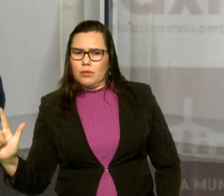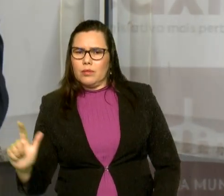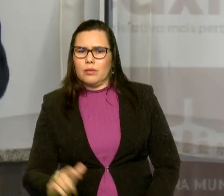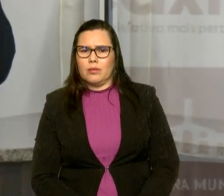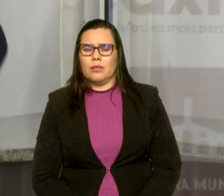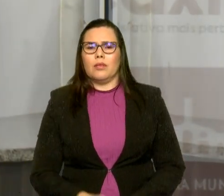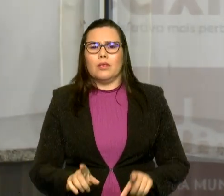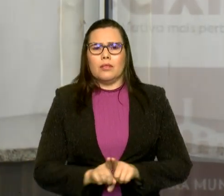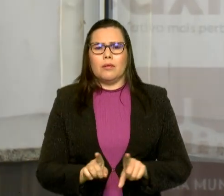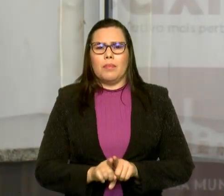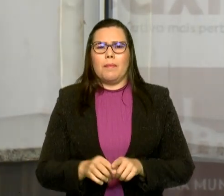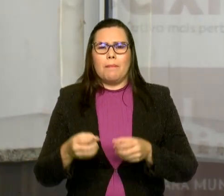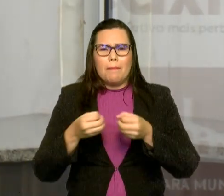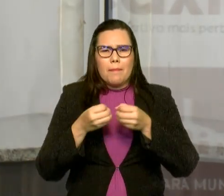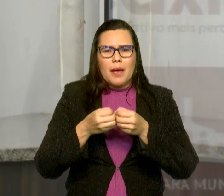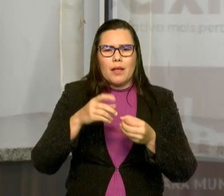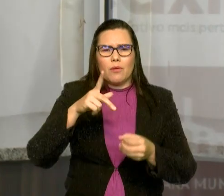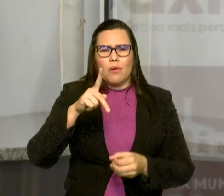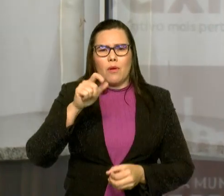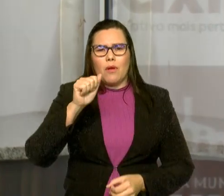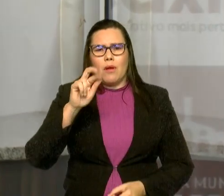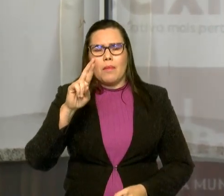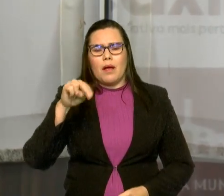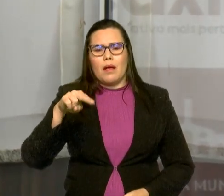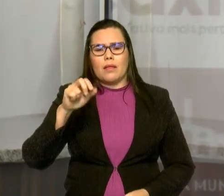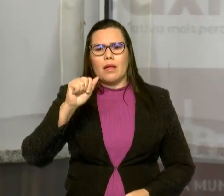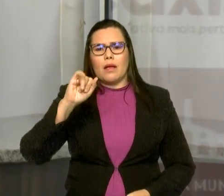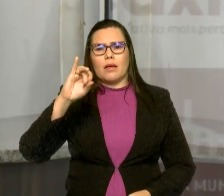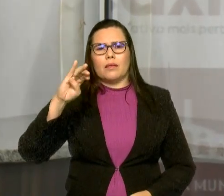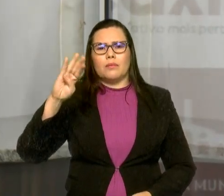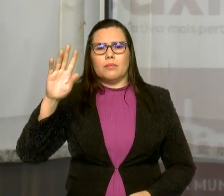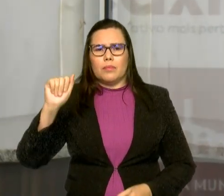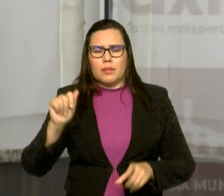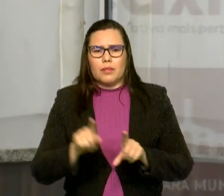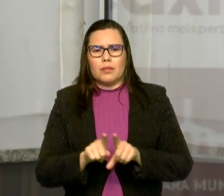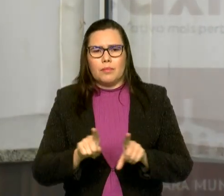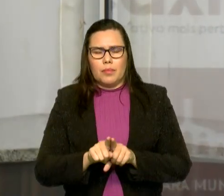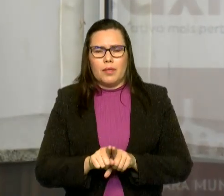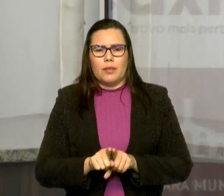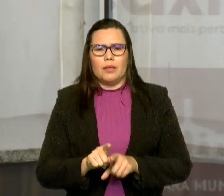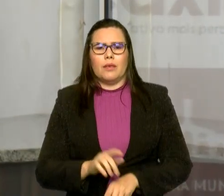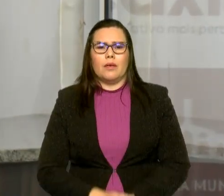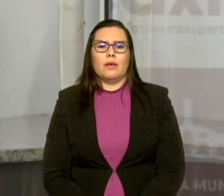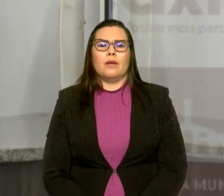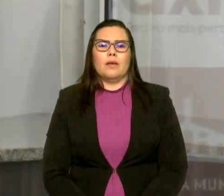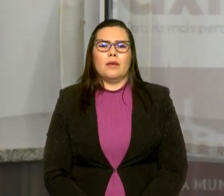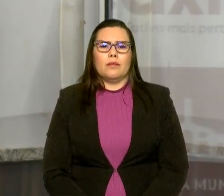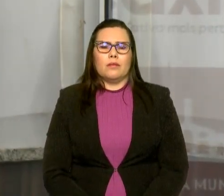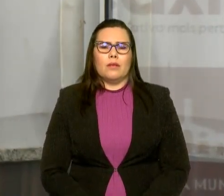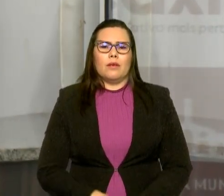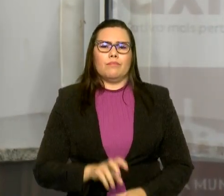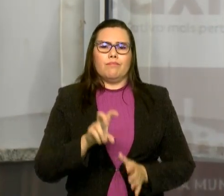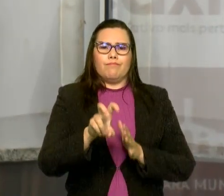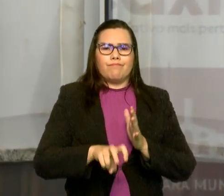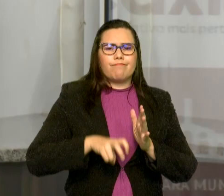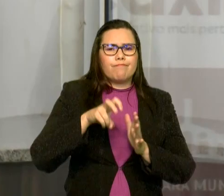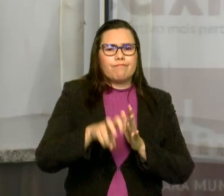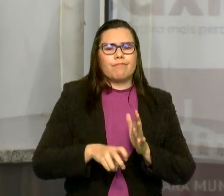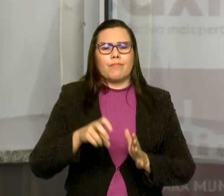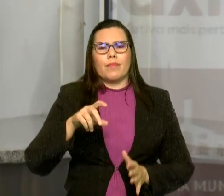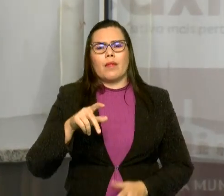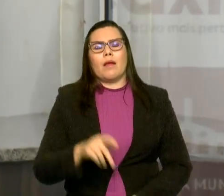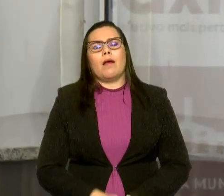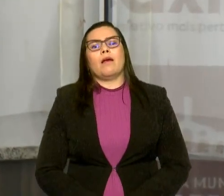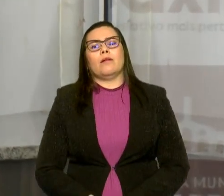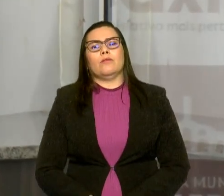bacia do Parnaíba e o Itapecuru. Nós estamos ao lado da ferrovia Piauí-Maranhão. Nós estamos na sede regional de uma